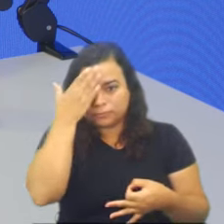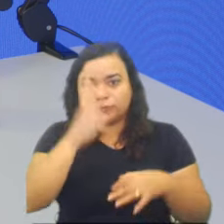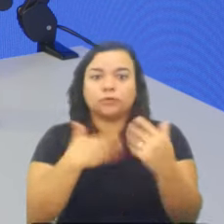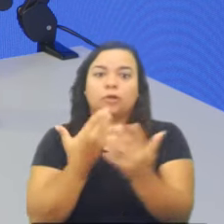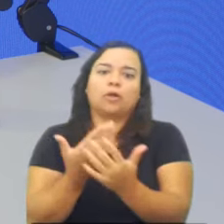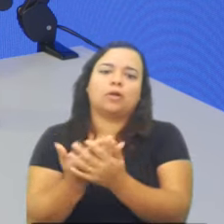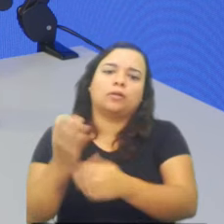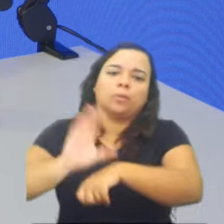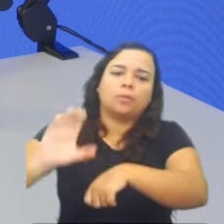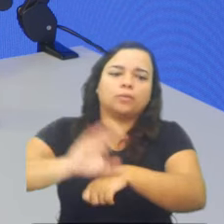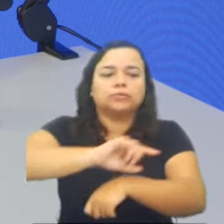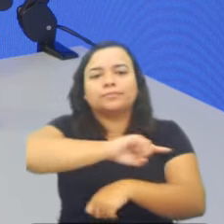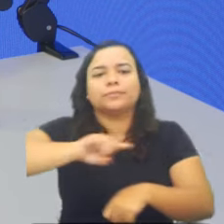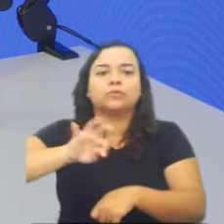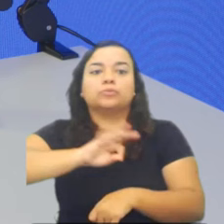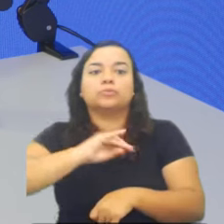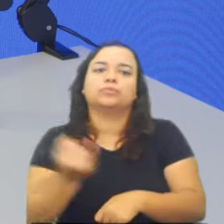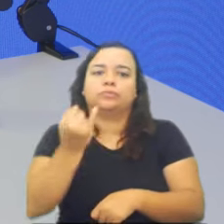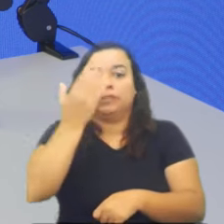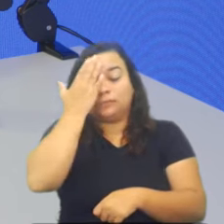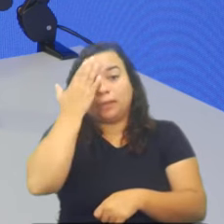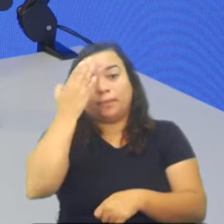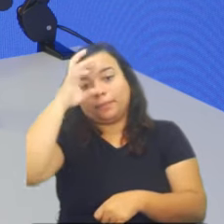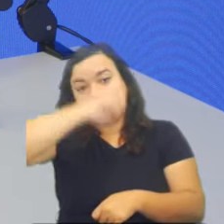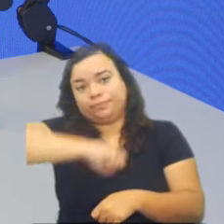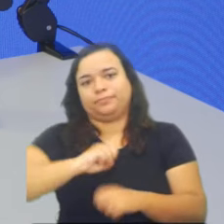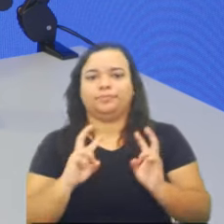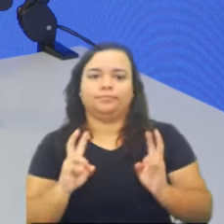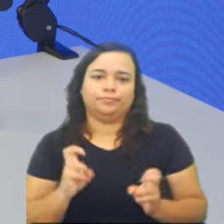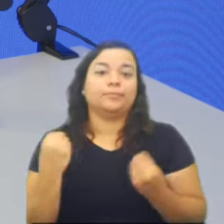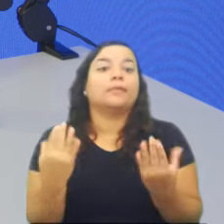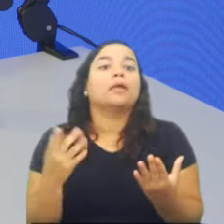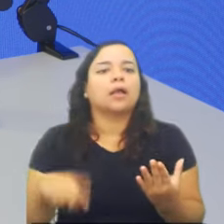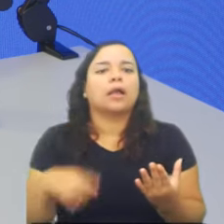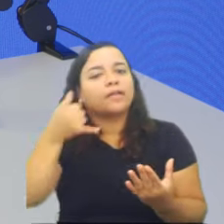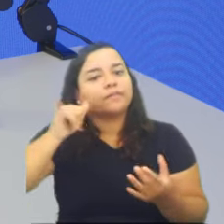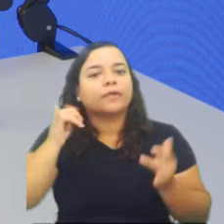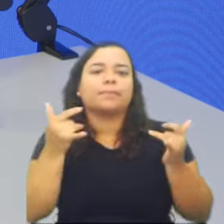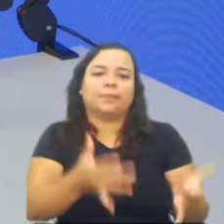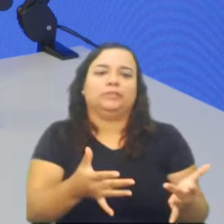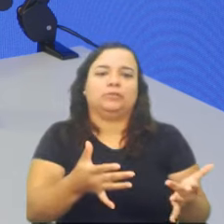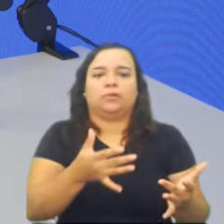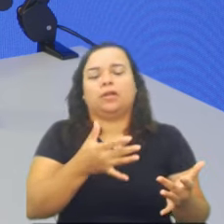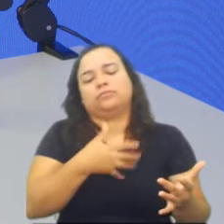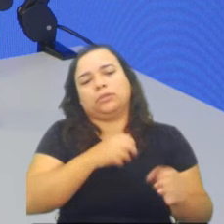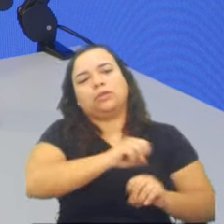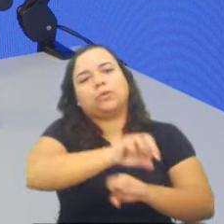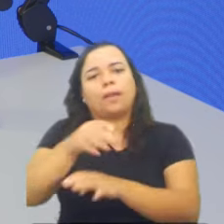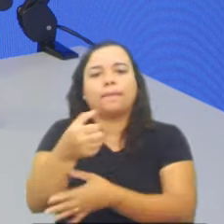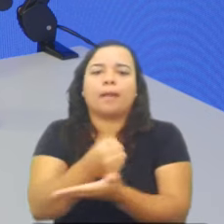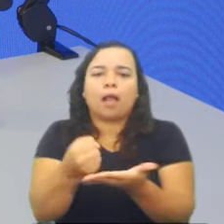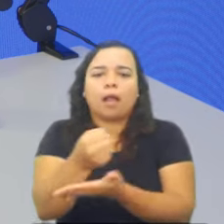para paraas escolas pros cursos sabe eh Para quê Para que eles não abandonem eles têm uma Educação